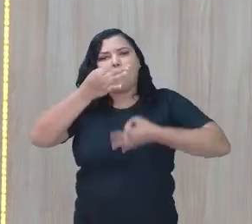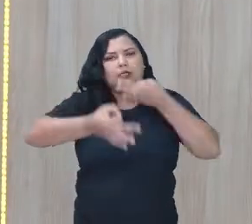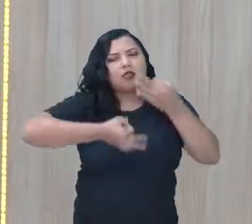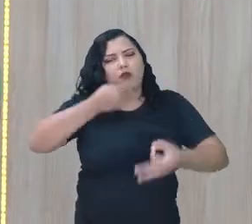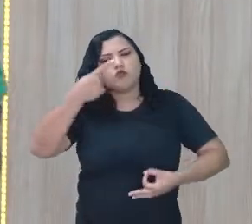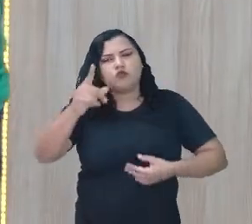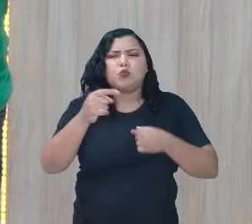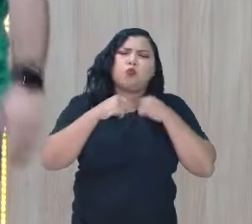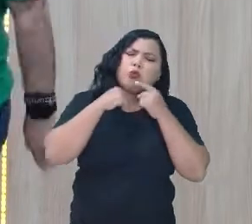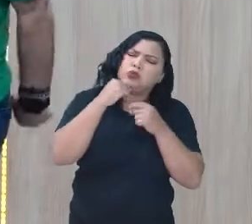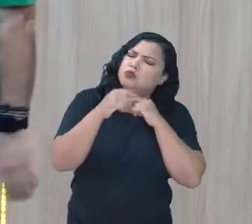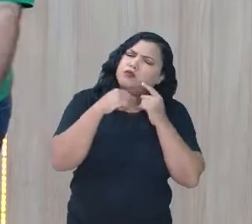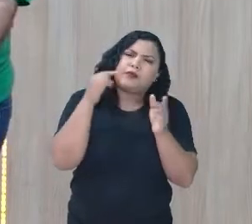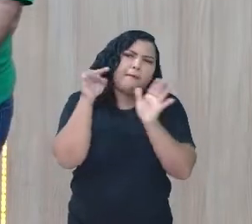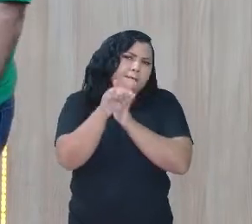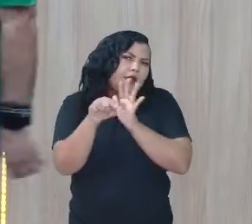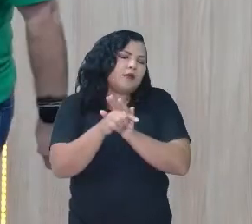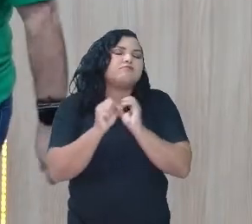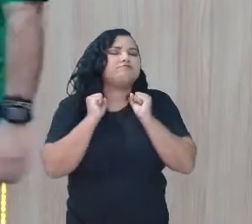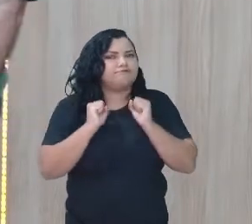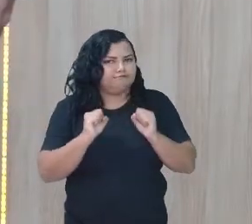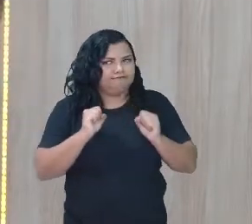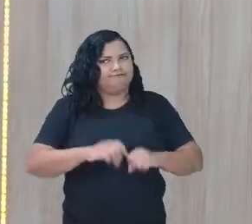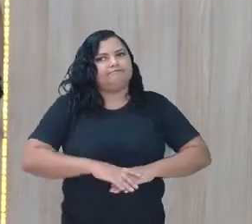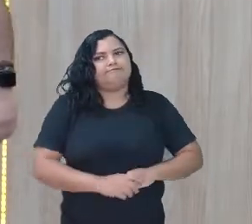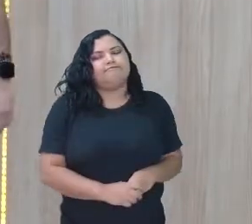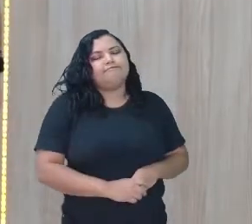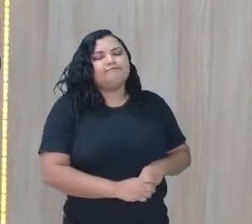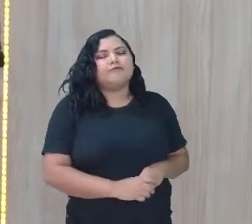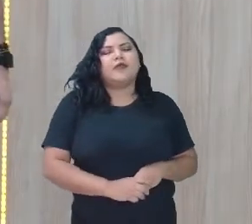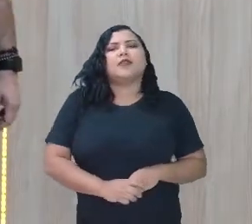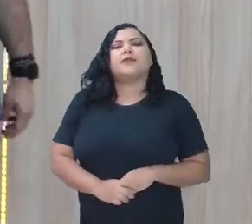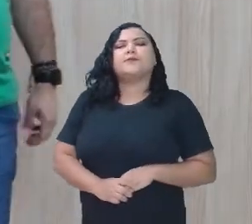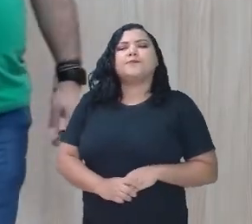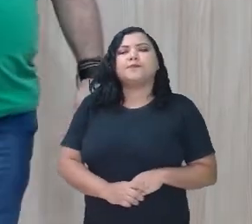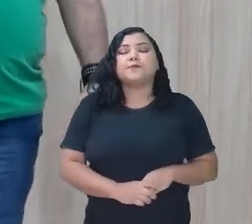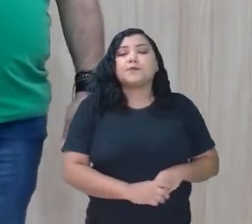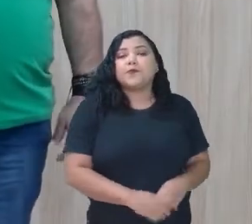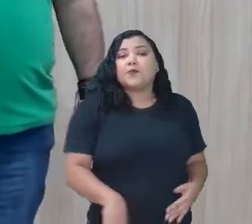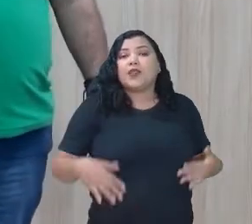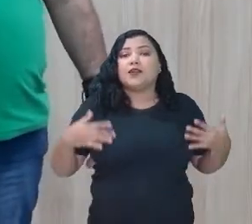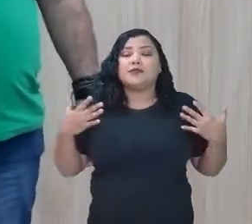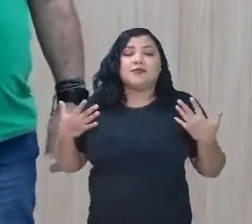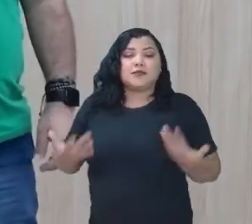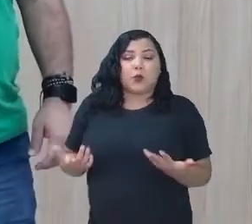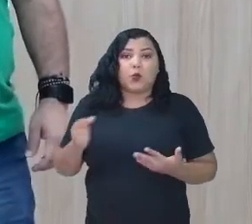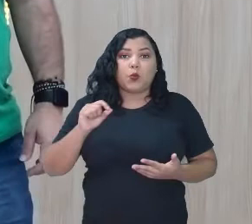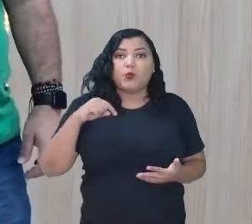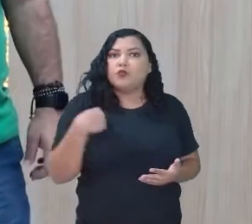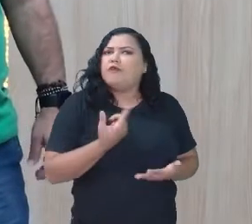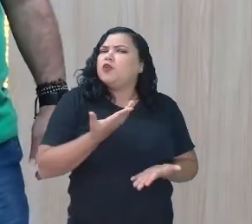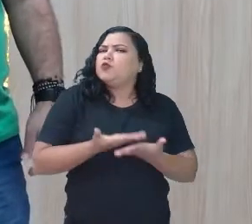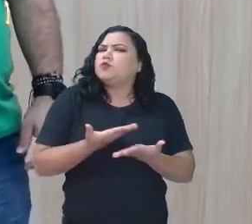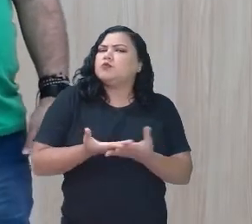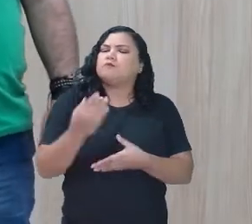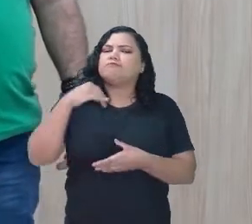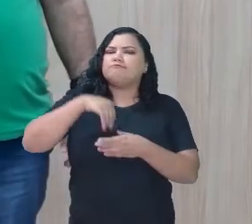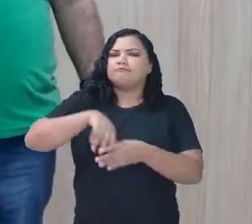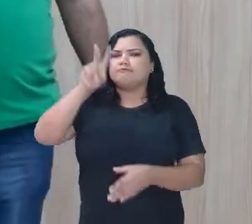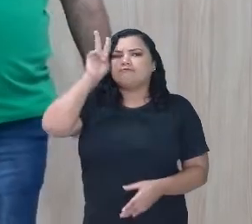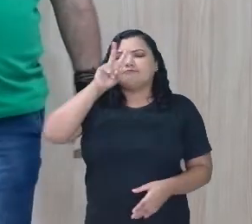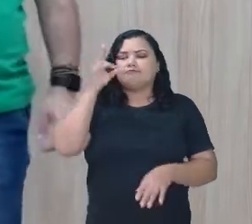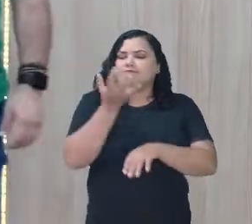dando agora, nessa aula de hoje, ok? Então, o que é que a gente vai estudar ao longo do ano em História com